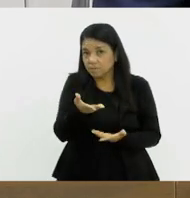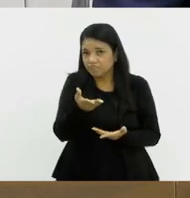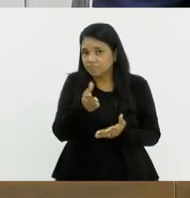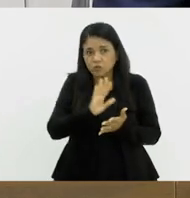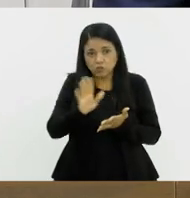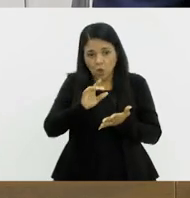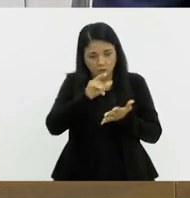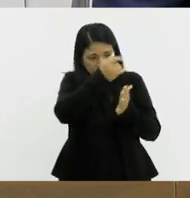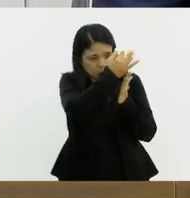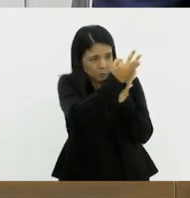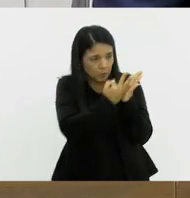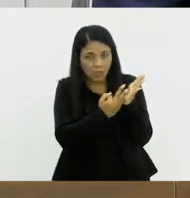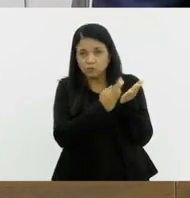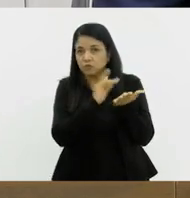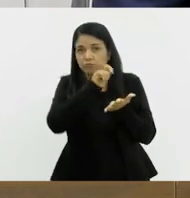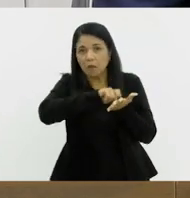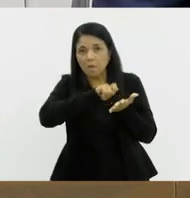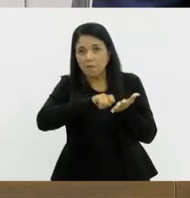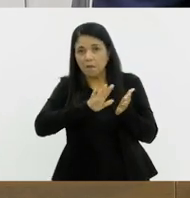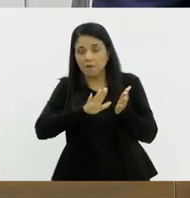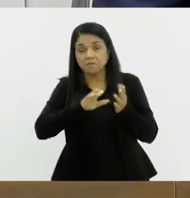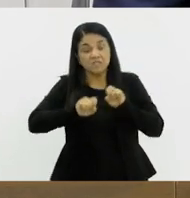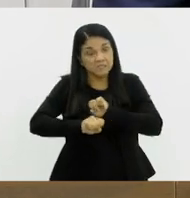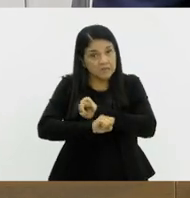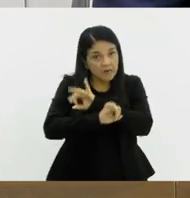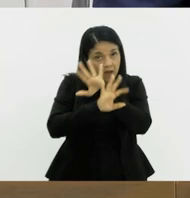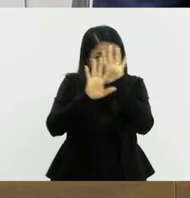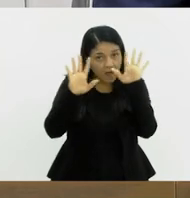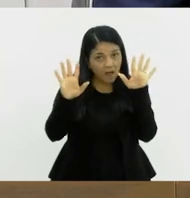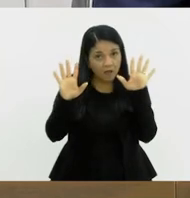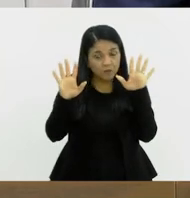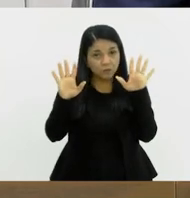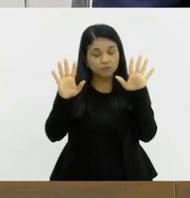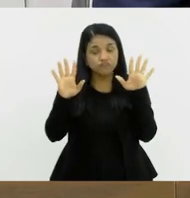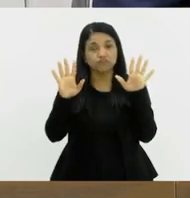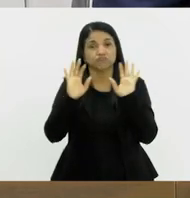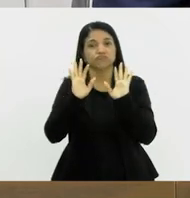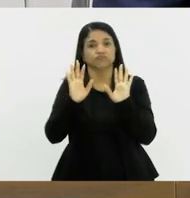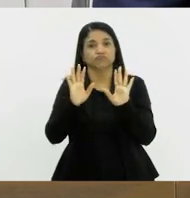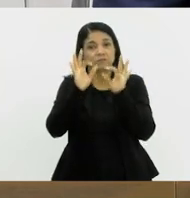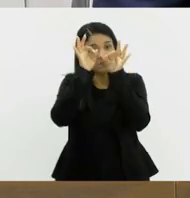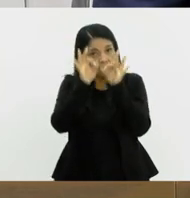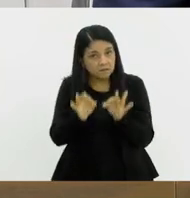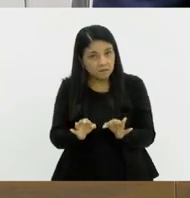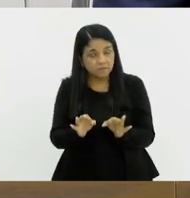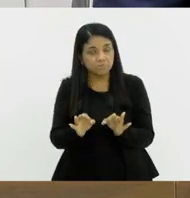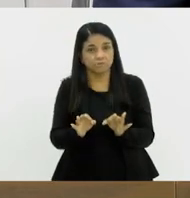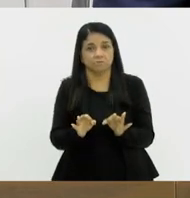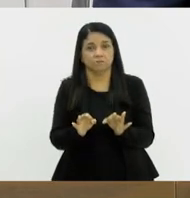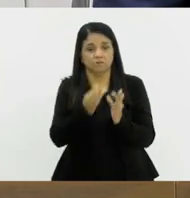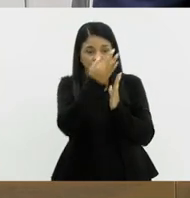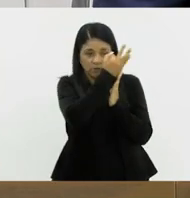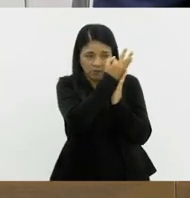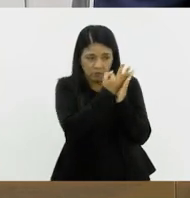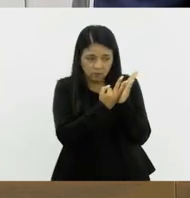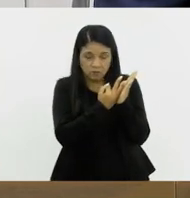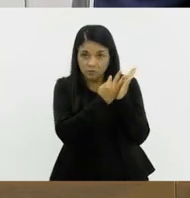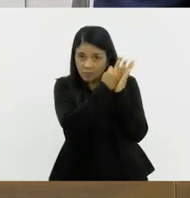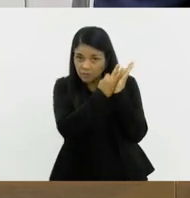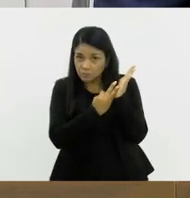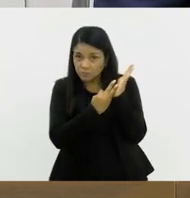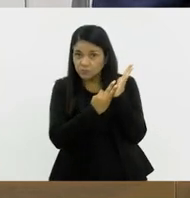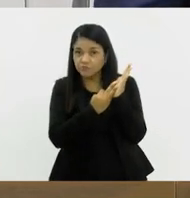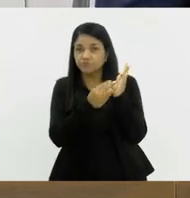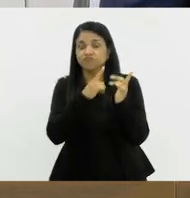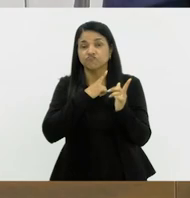isso, se isso for esclarecido, e a gente esclarecer em juízo que é isso, e que, por exemplo, haverá, né,